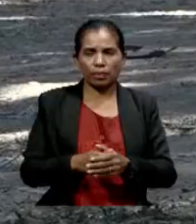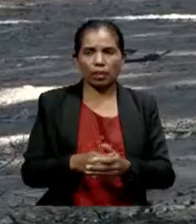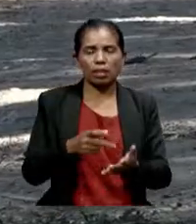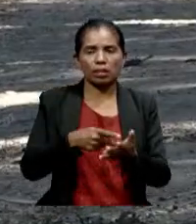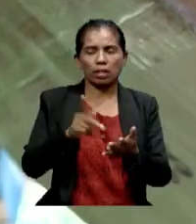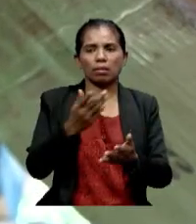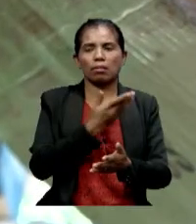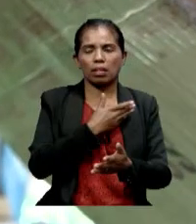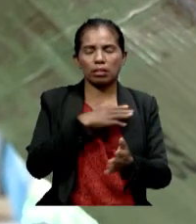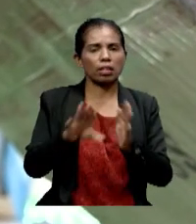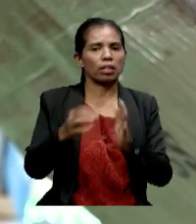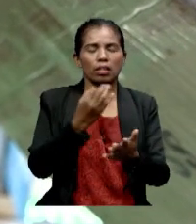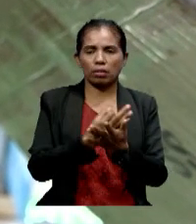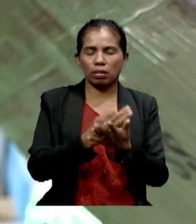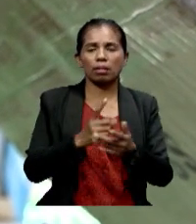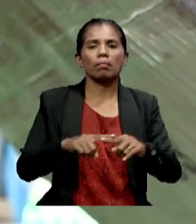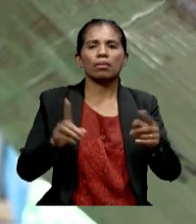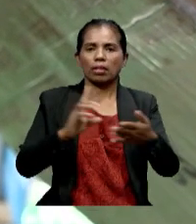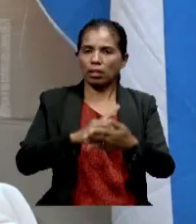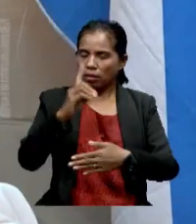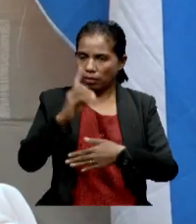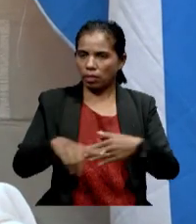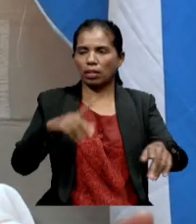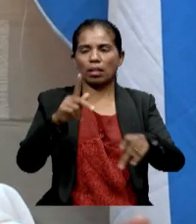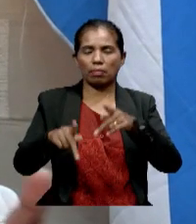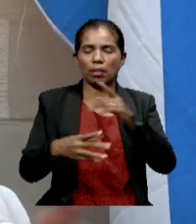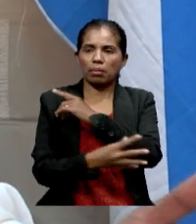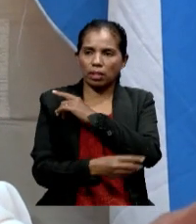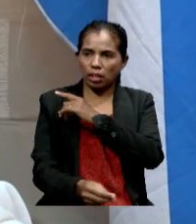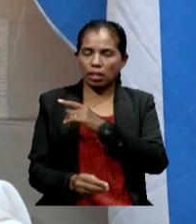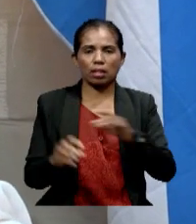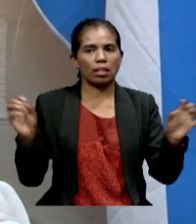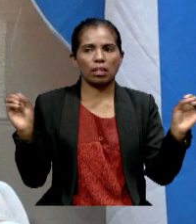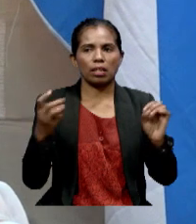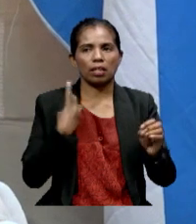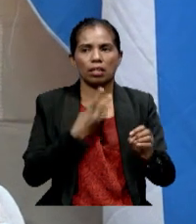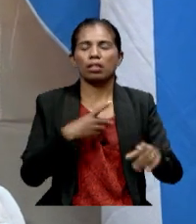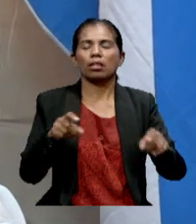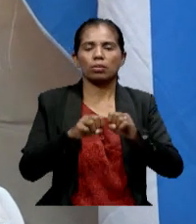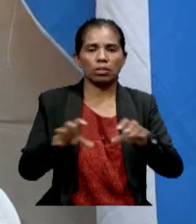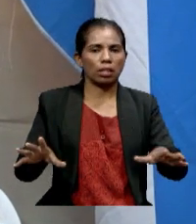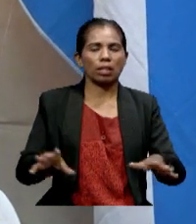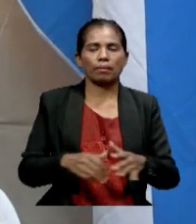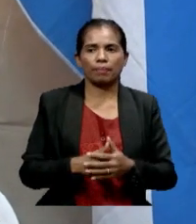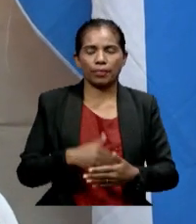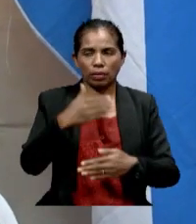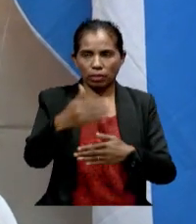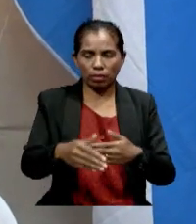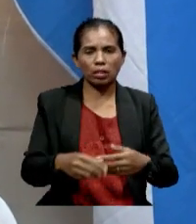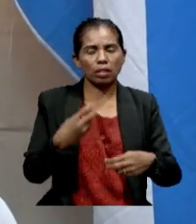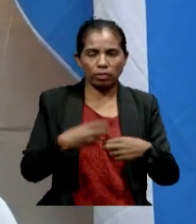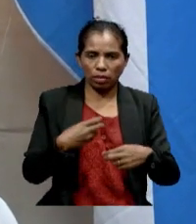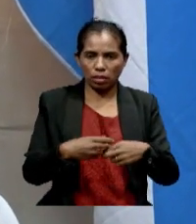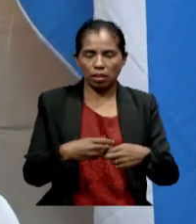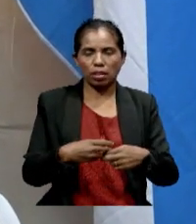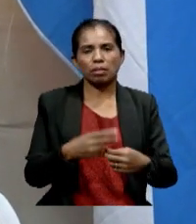depois ser tendido, mas para desenvolvimento o povo não vai ter vida lá nem né, então nessa música ela bacota e impacto